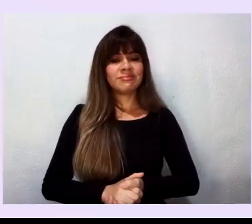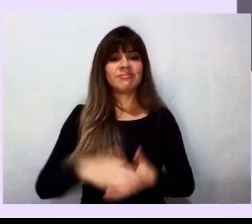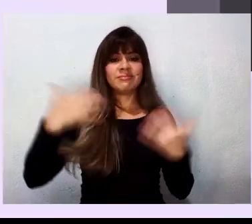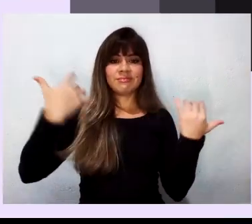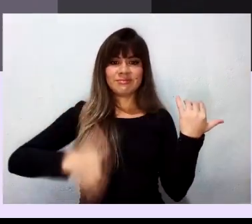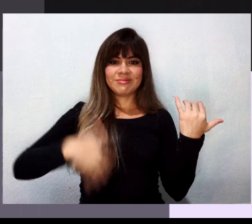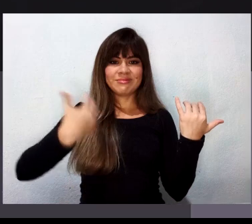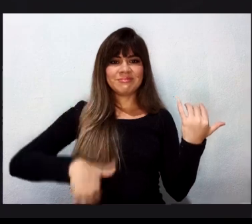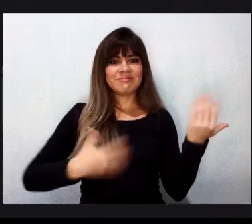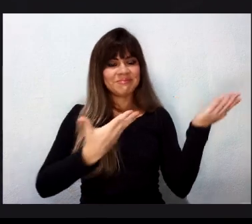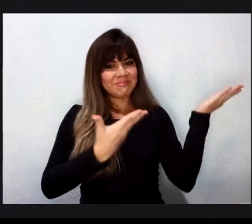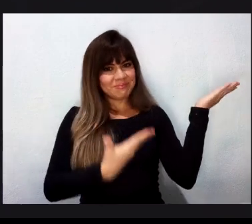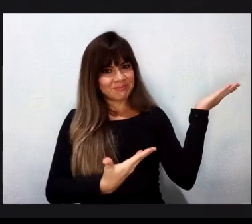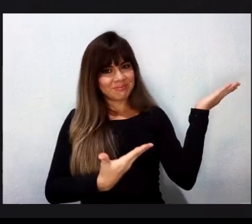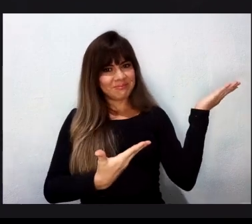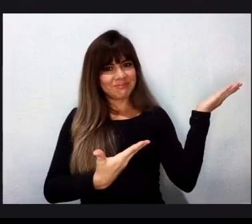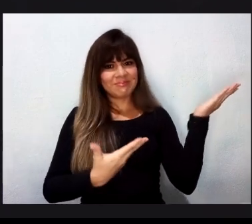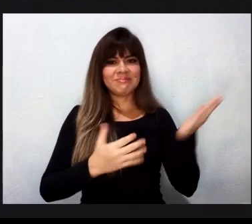Tela branca.